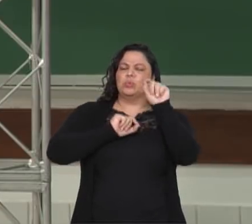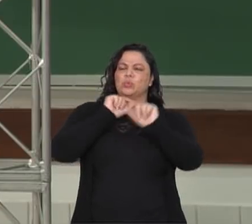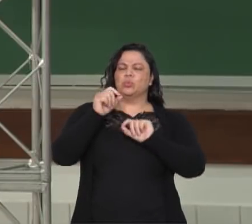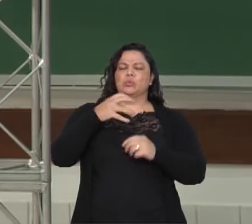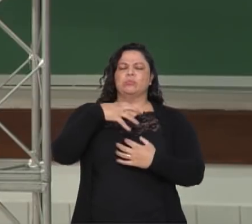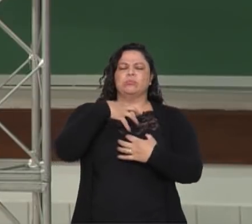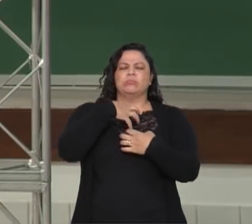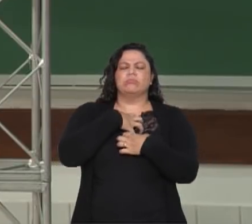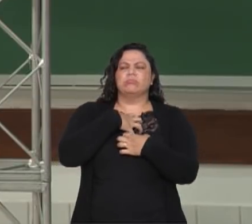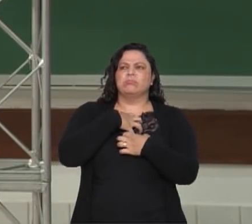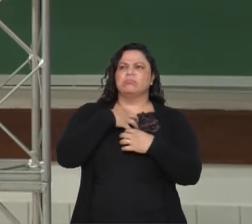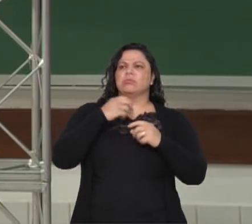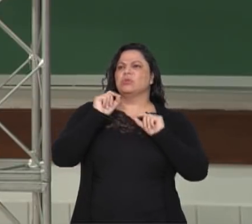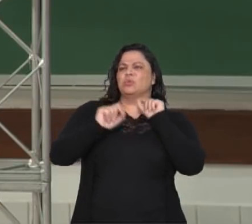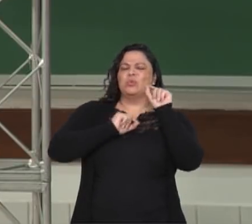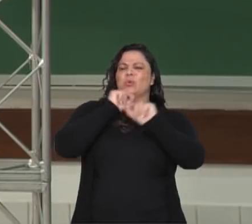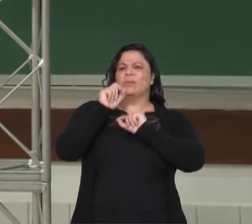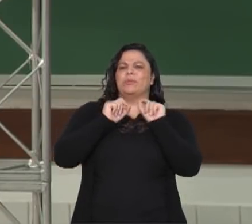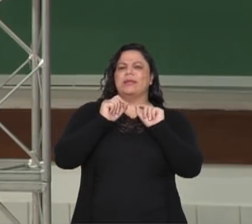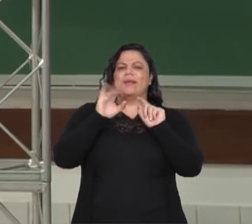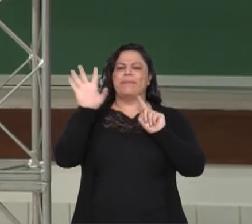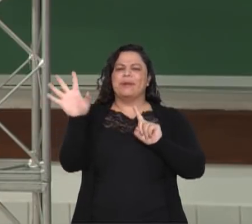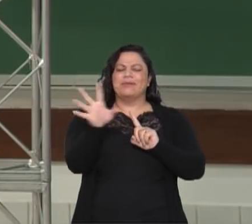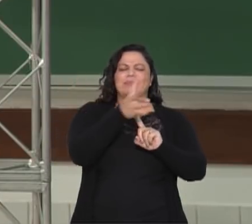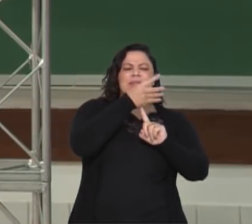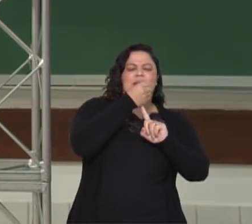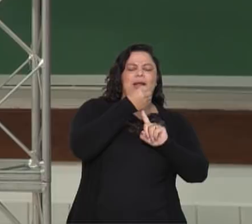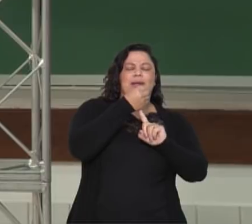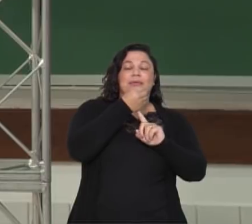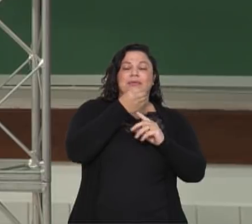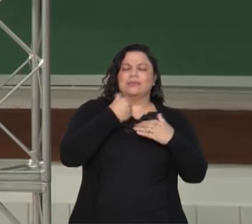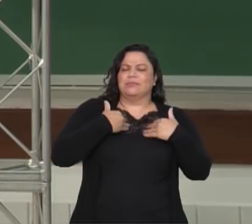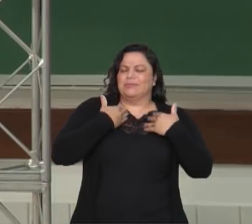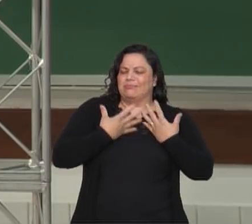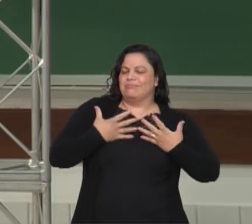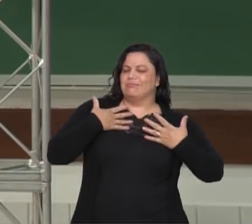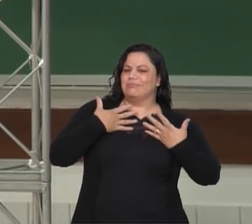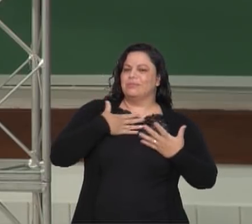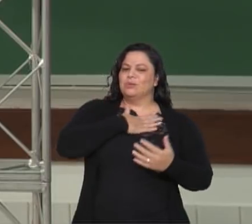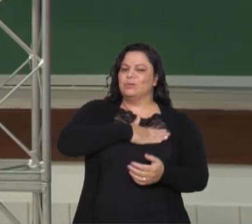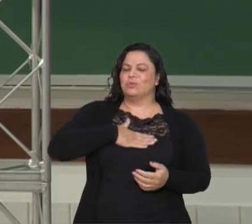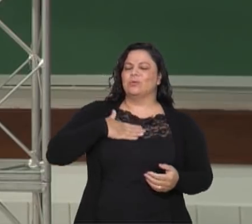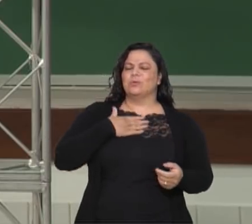apreciação artística, para a gente gostar de arte, para a gente se entreter.